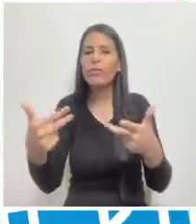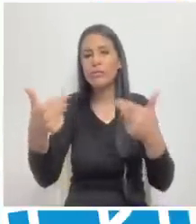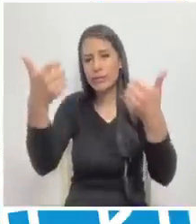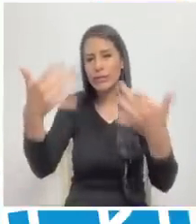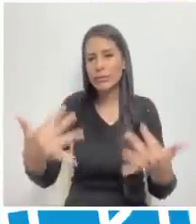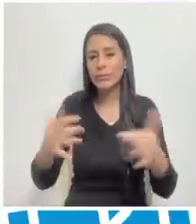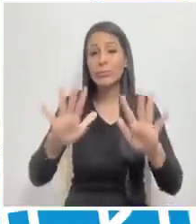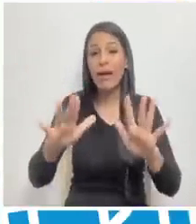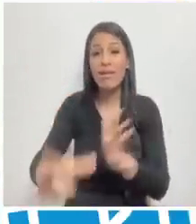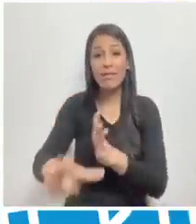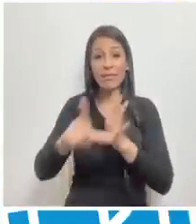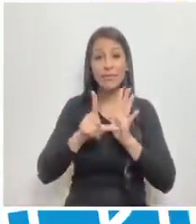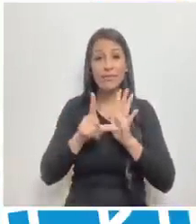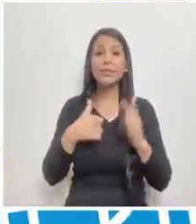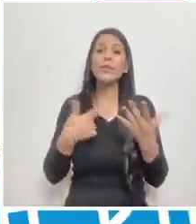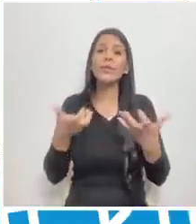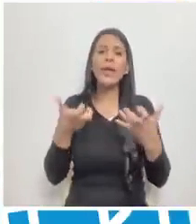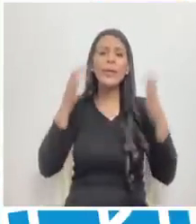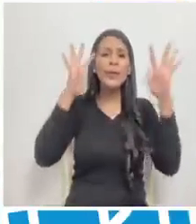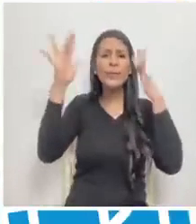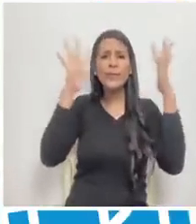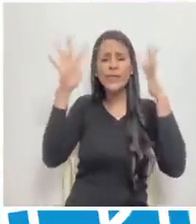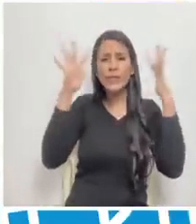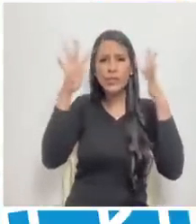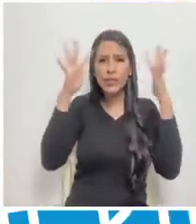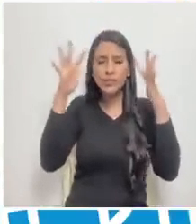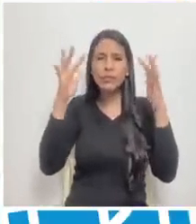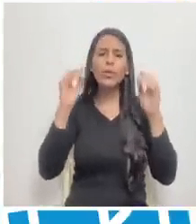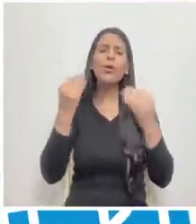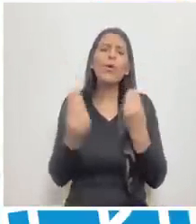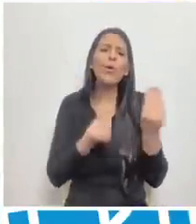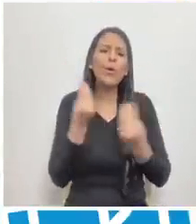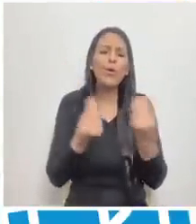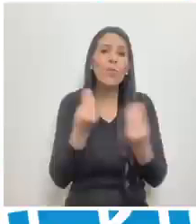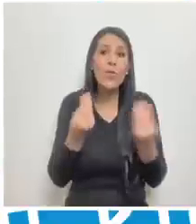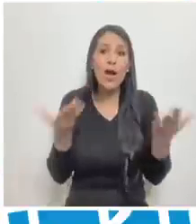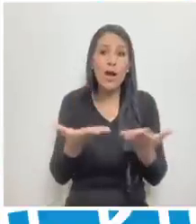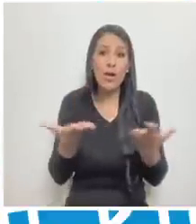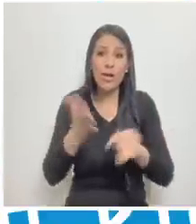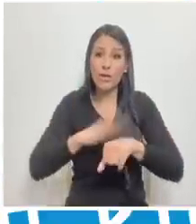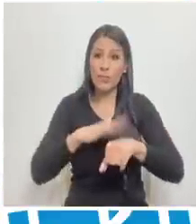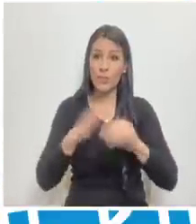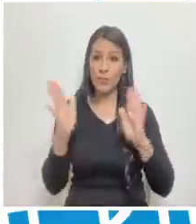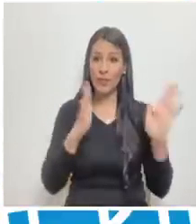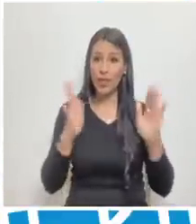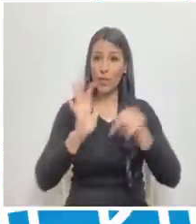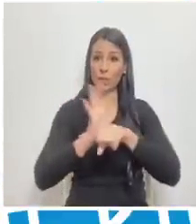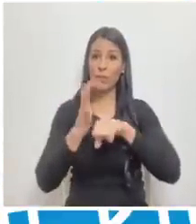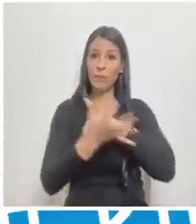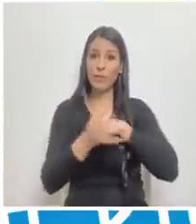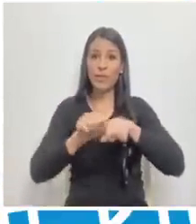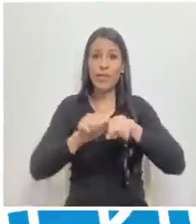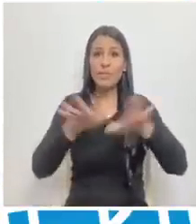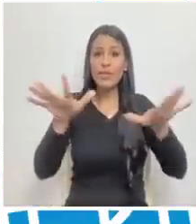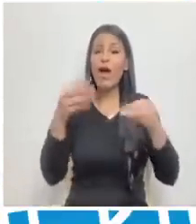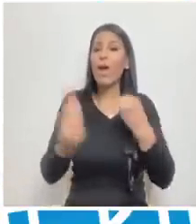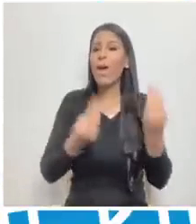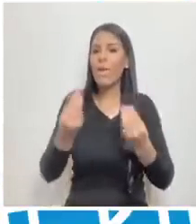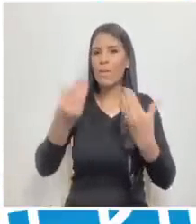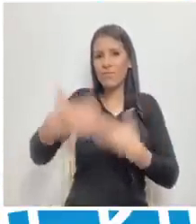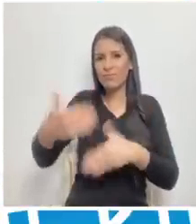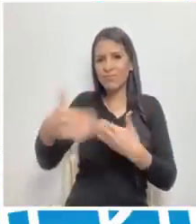reflexões acerca das avaliações agora nesse cenário de pandemia, né? Nós vivemos, assim, um momento onde